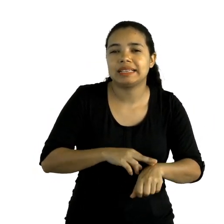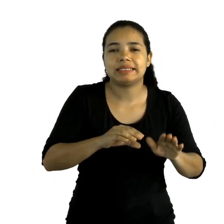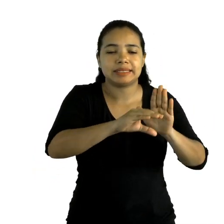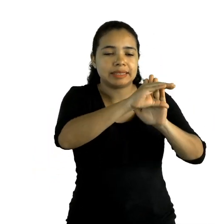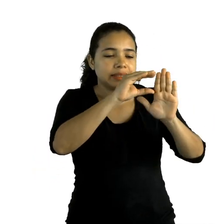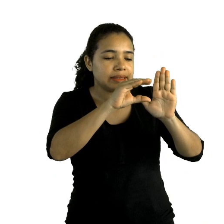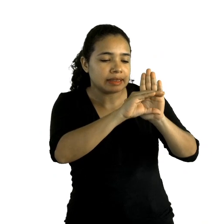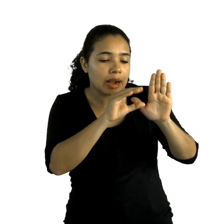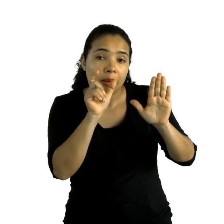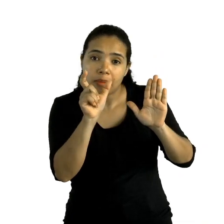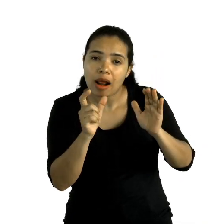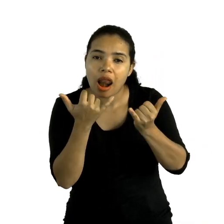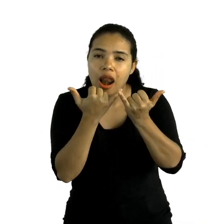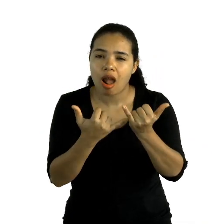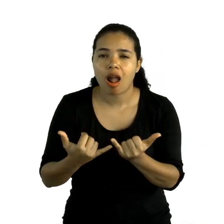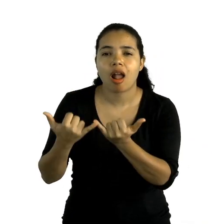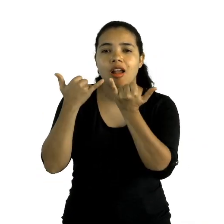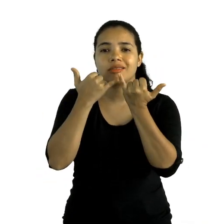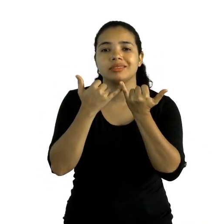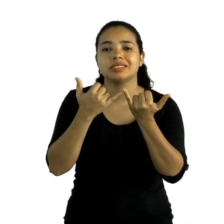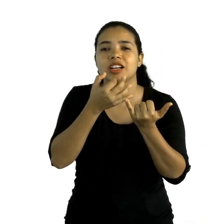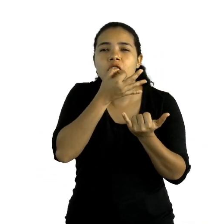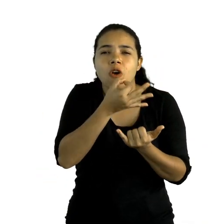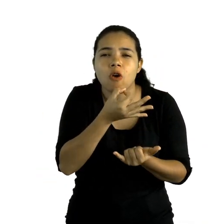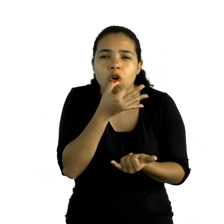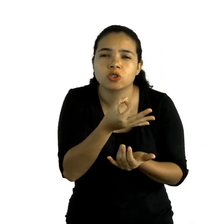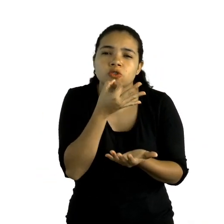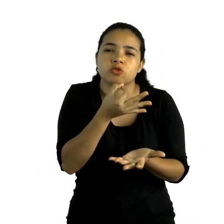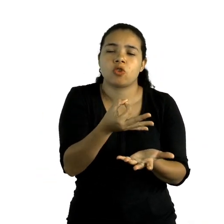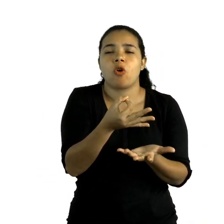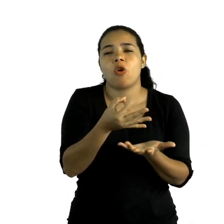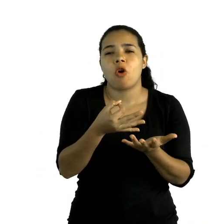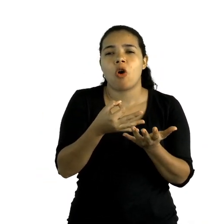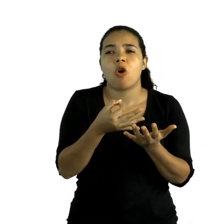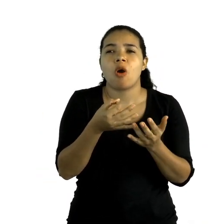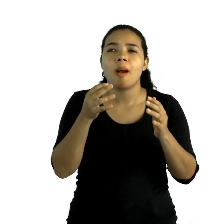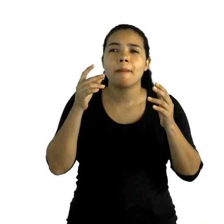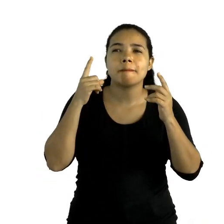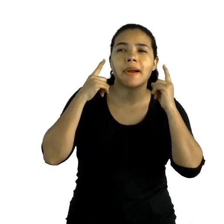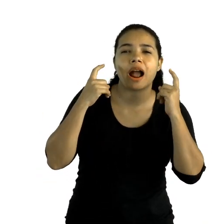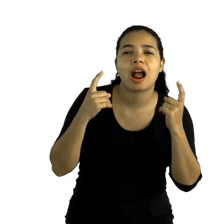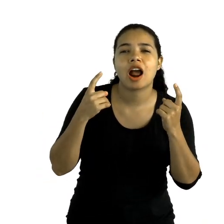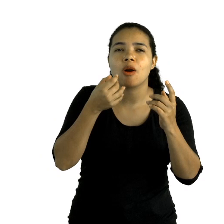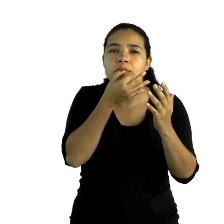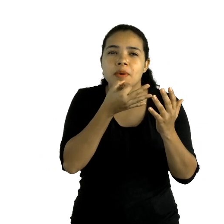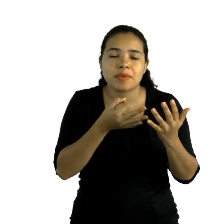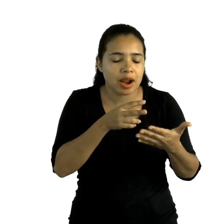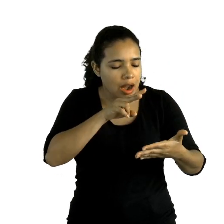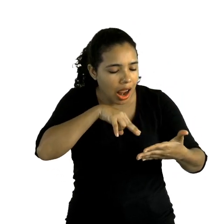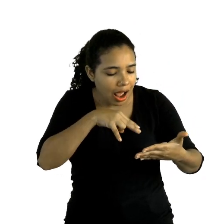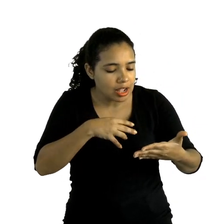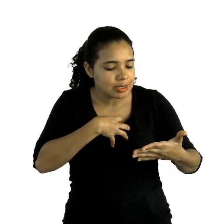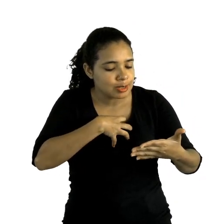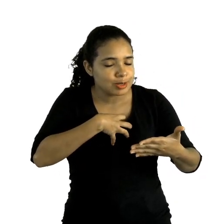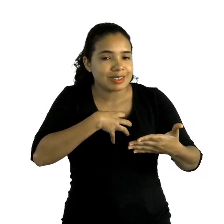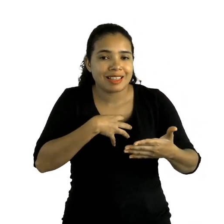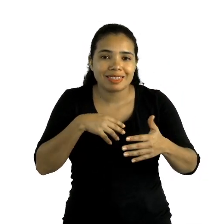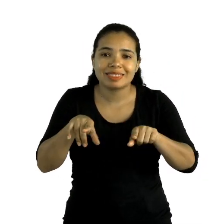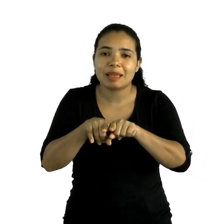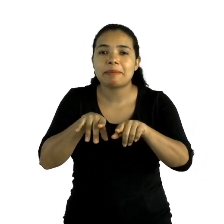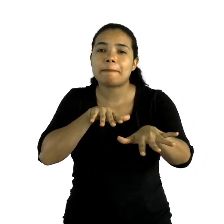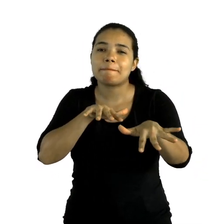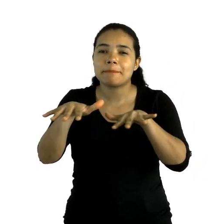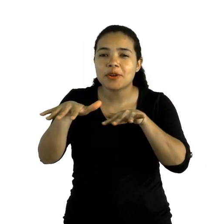tem um efeito de sonoridade, de som, de barulho. Apresenta também